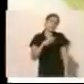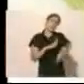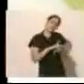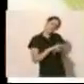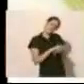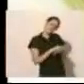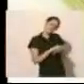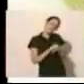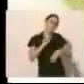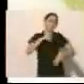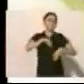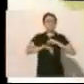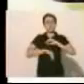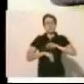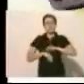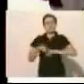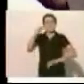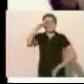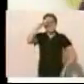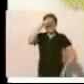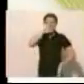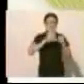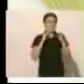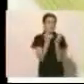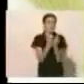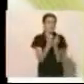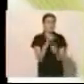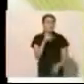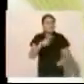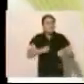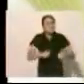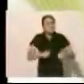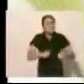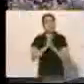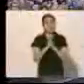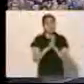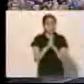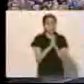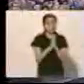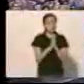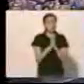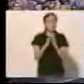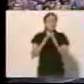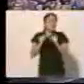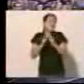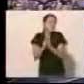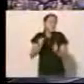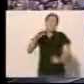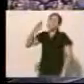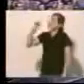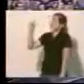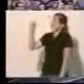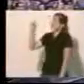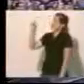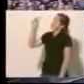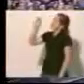colocar o nome das pessoas que você ama, as pessoas da sua família. E você ia por lá, os seus irmãos, seu